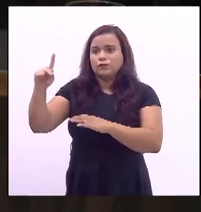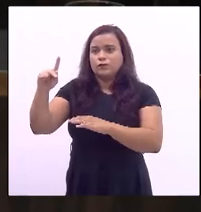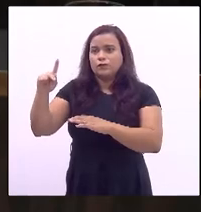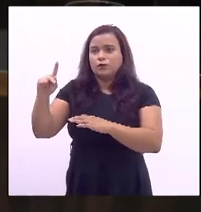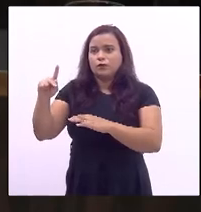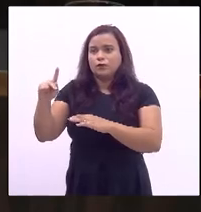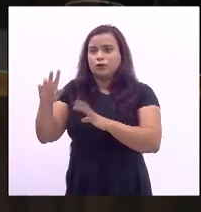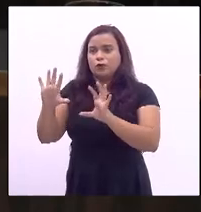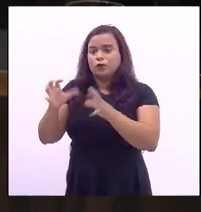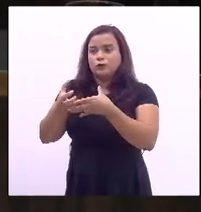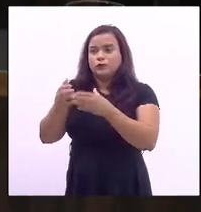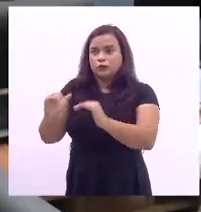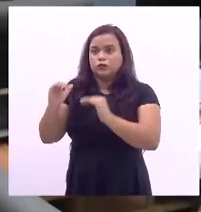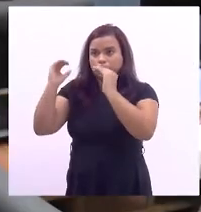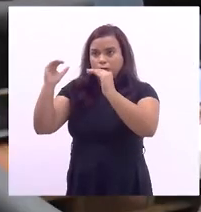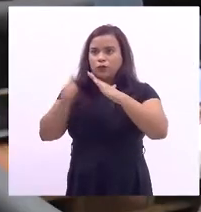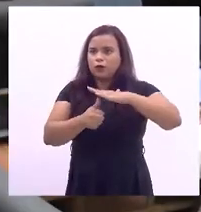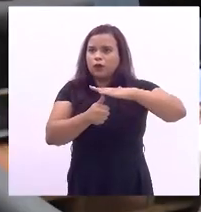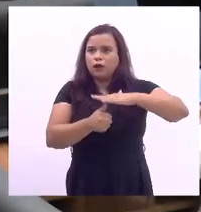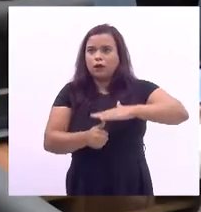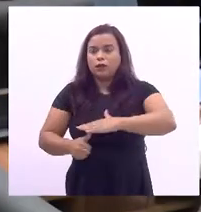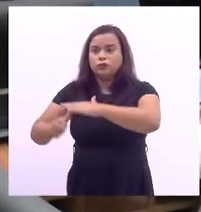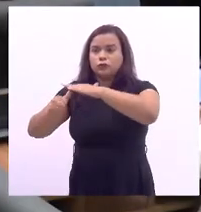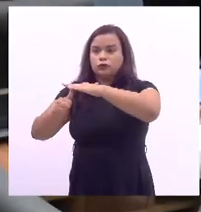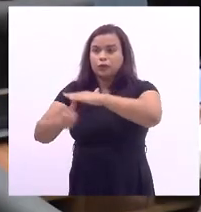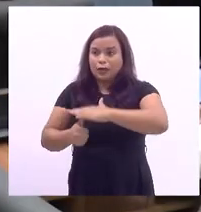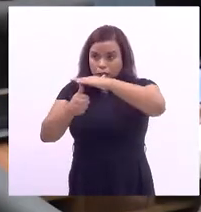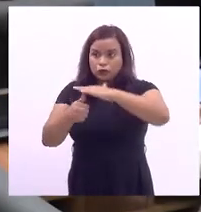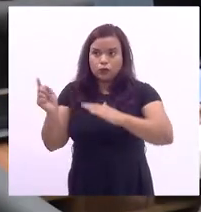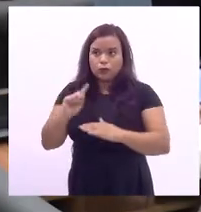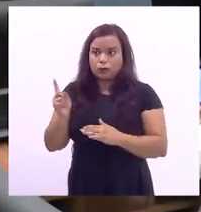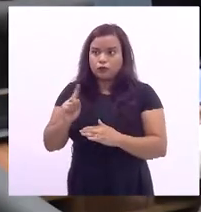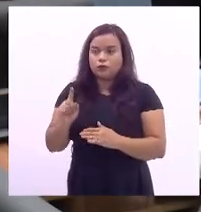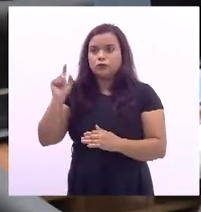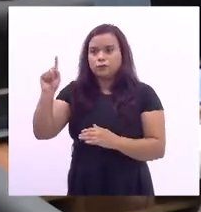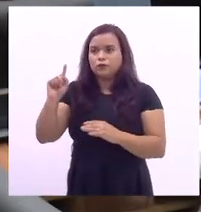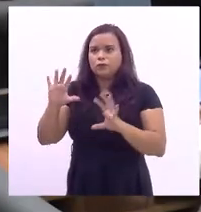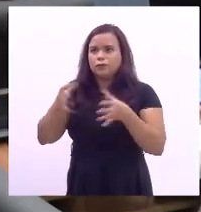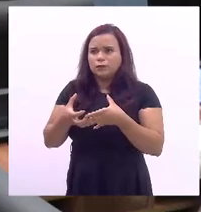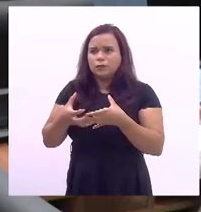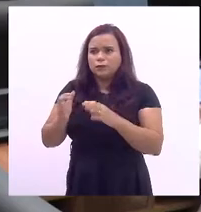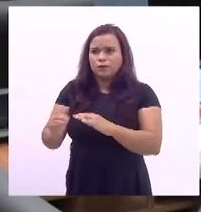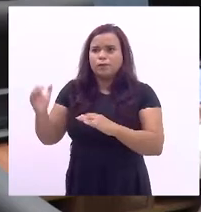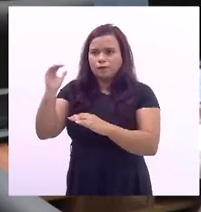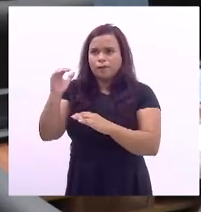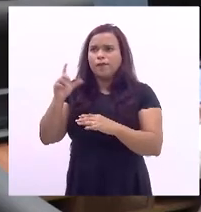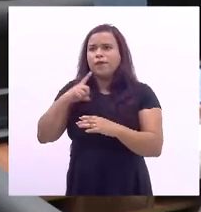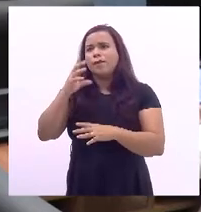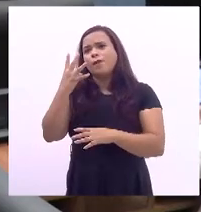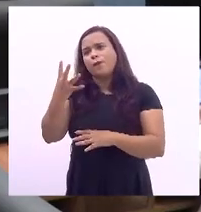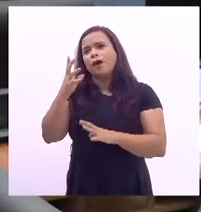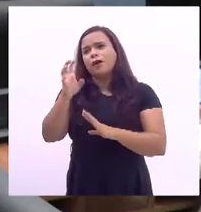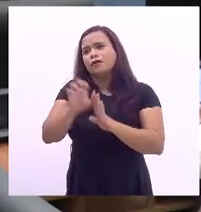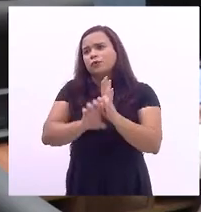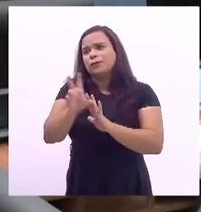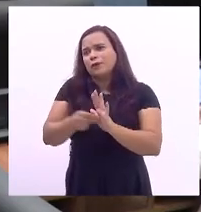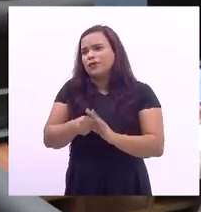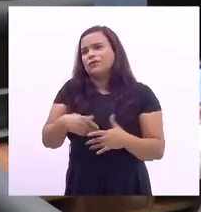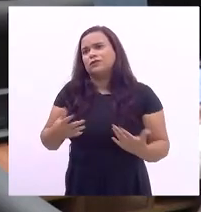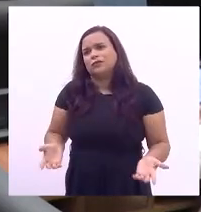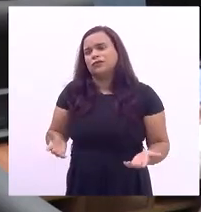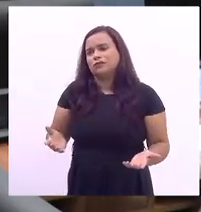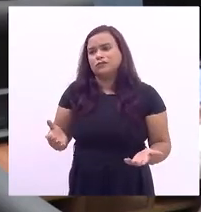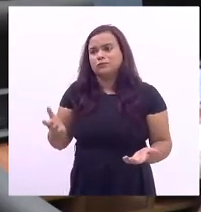reitor e da prova ou teste podemos ajudar a olha só tem quatro emendas molhando vai sair então a próxima